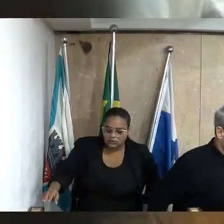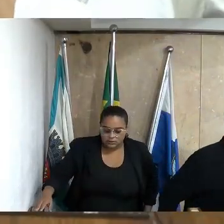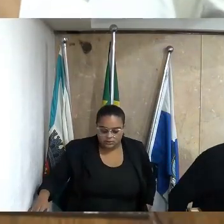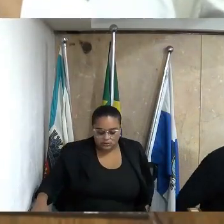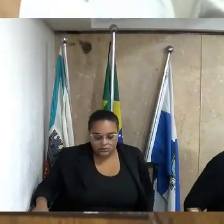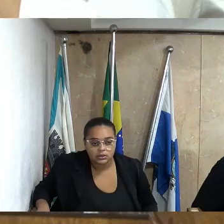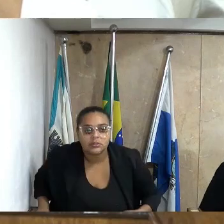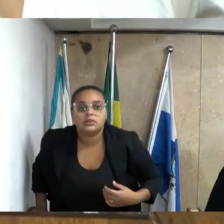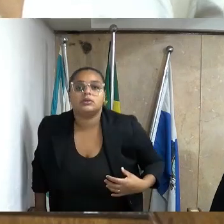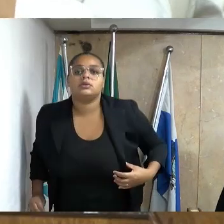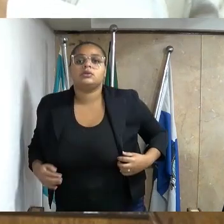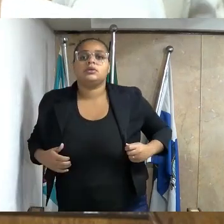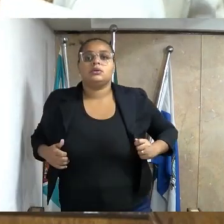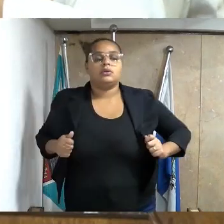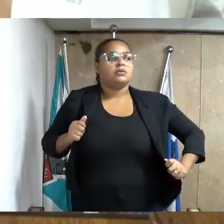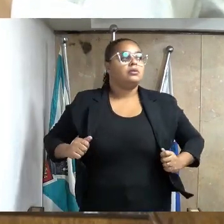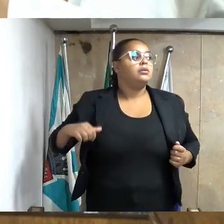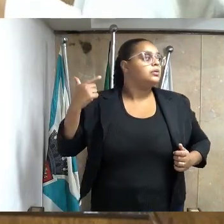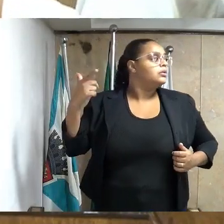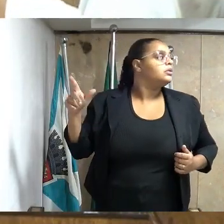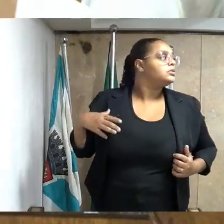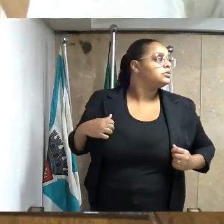Próximo vereador,